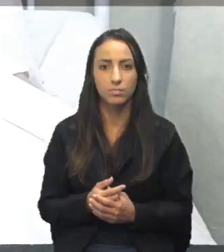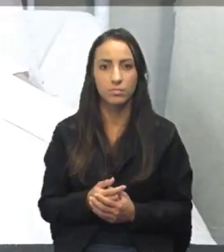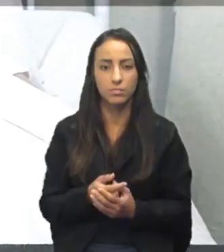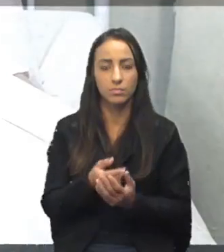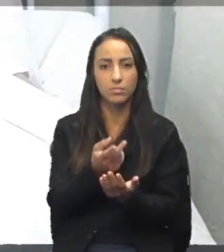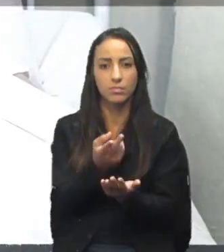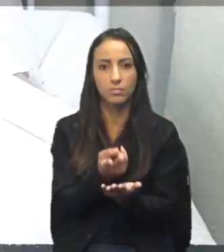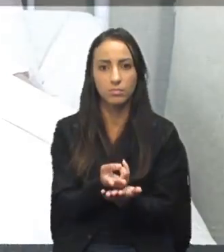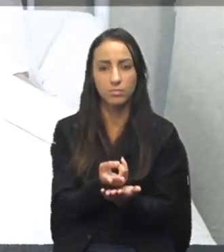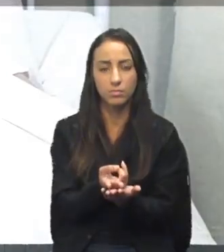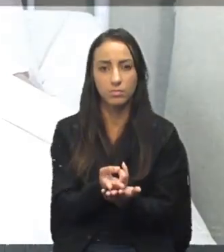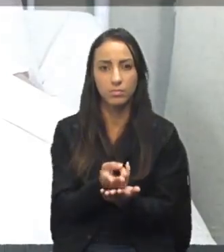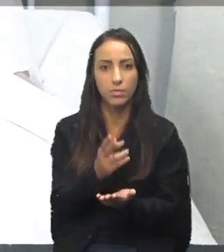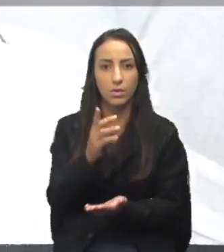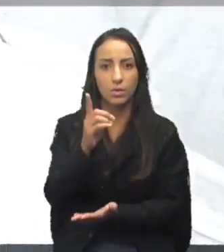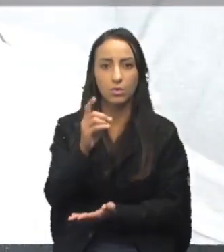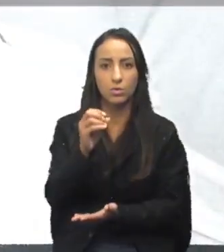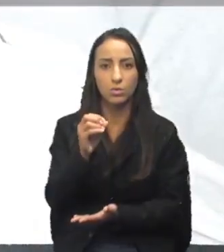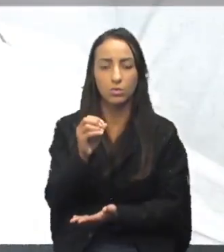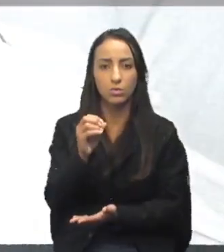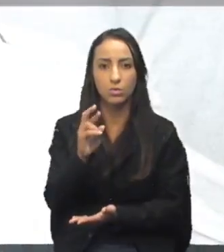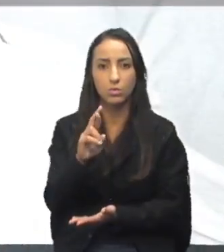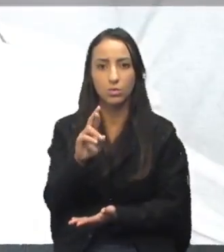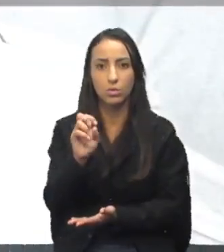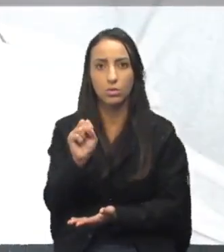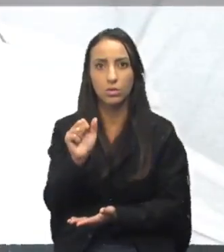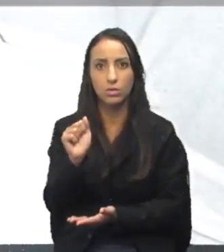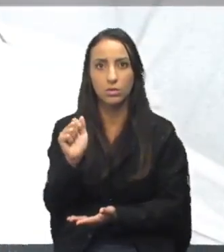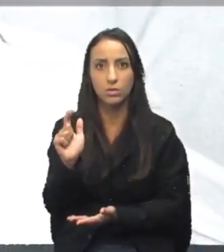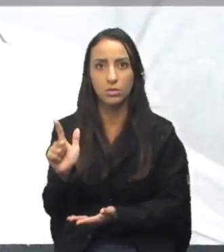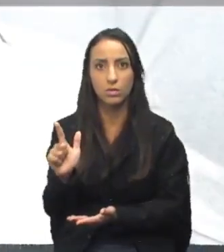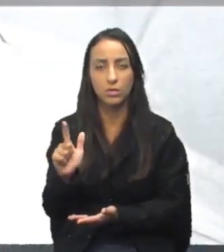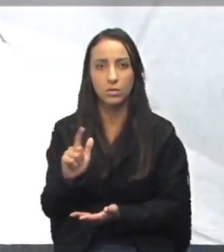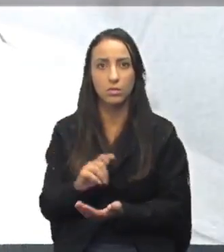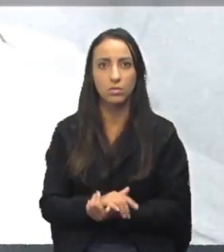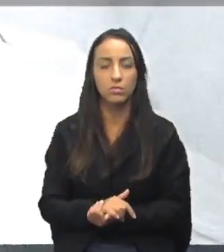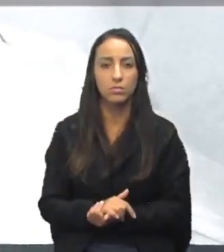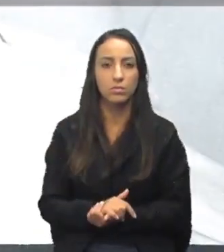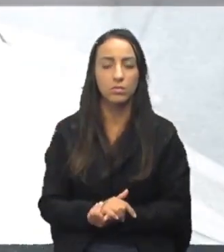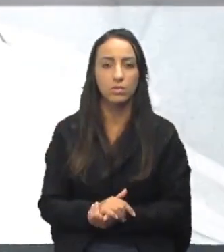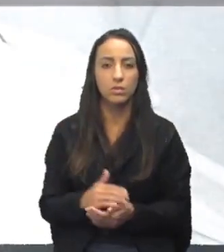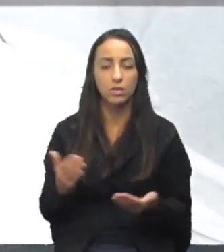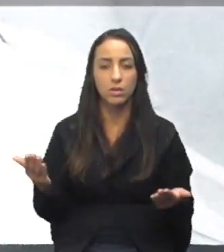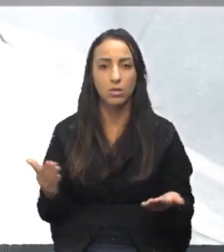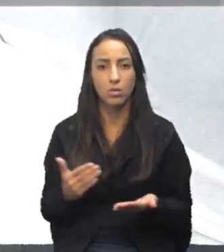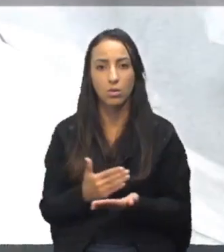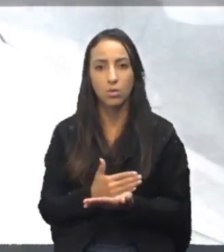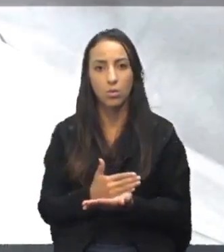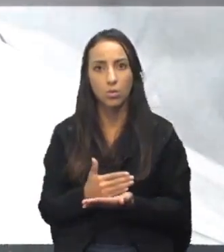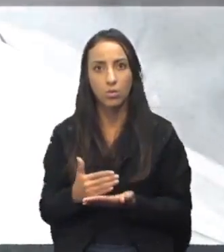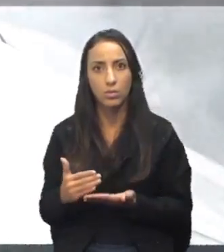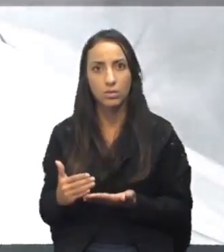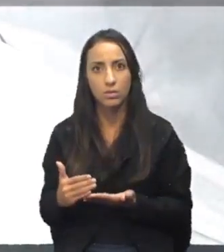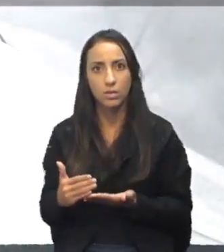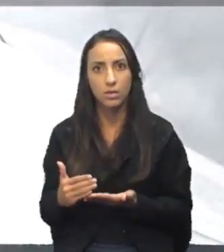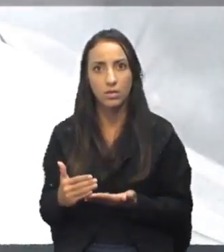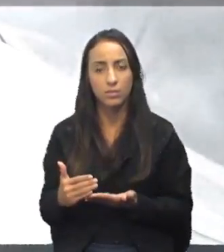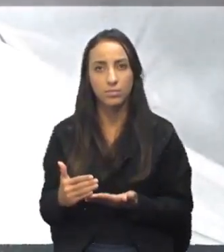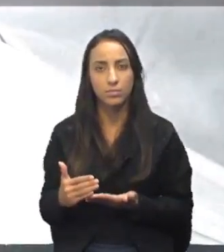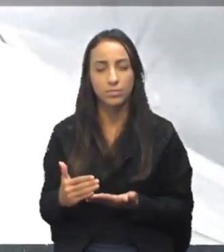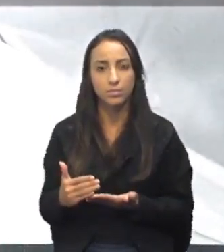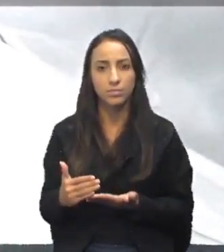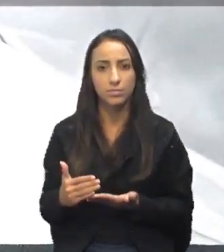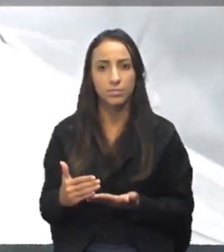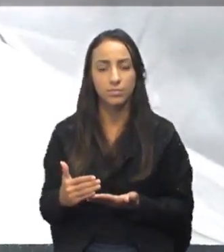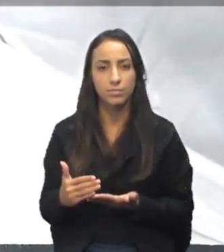posição dorsal, ou seja, mantendo ele deitado, e iniciar com a realização